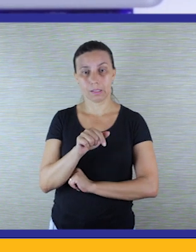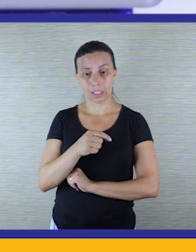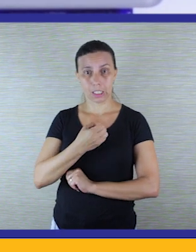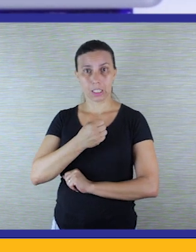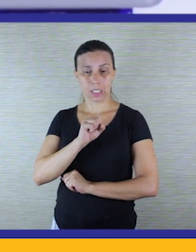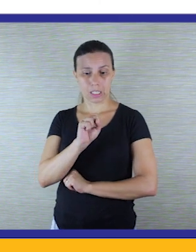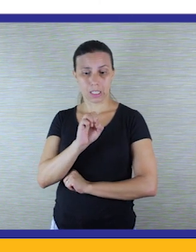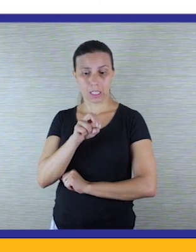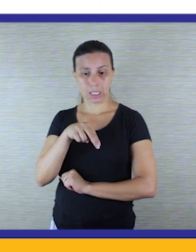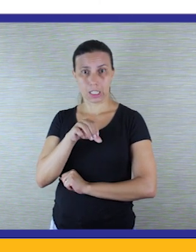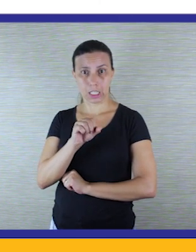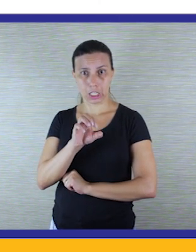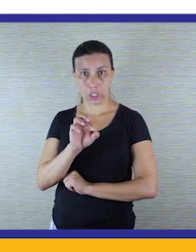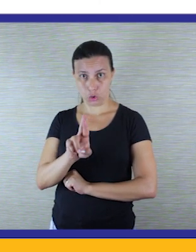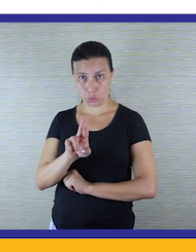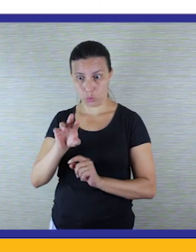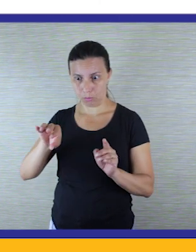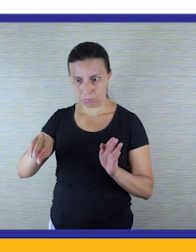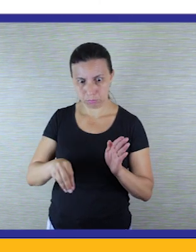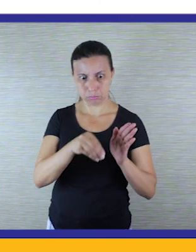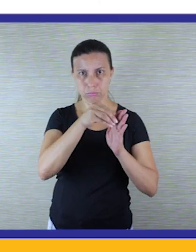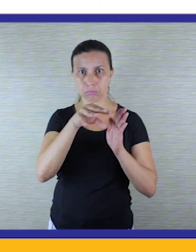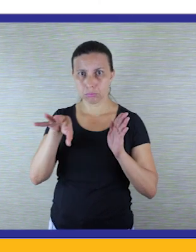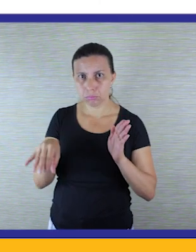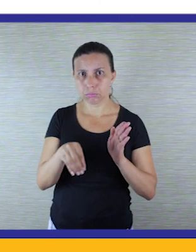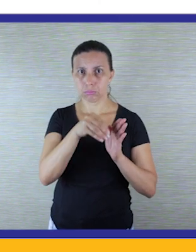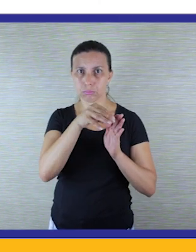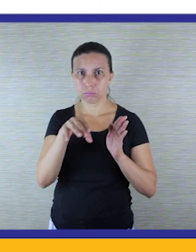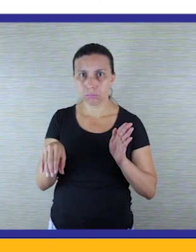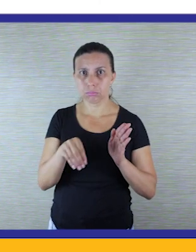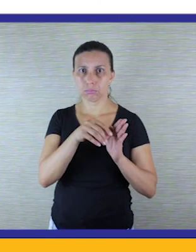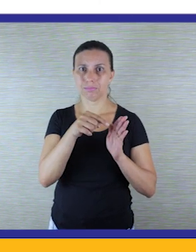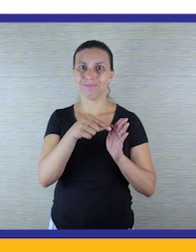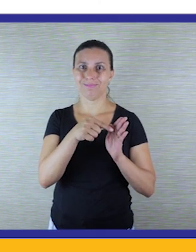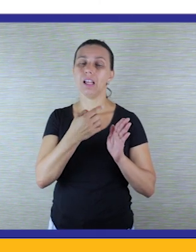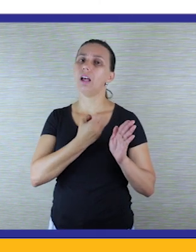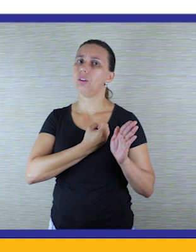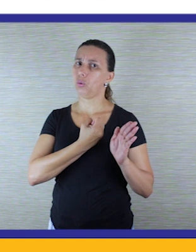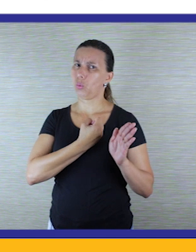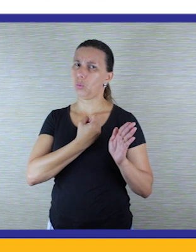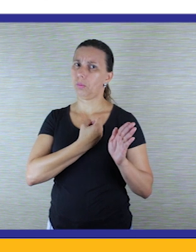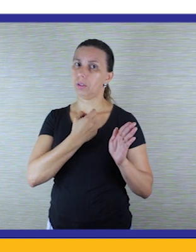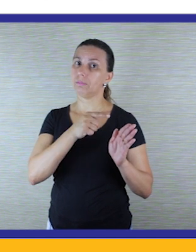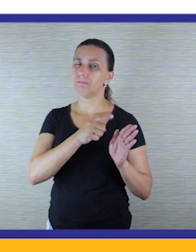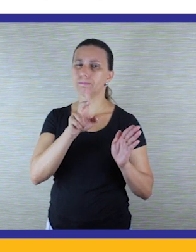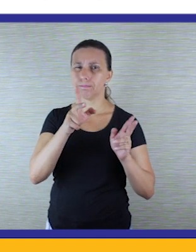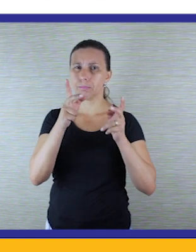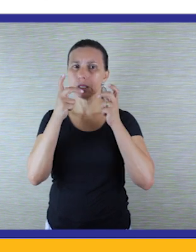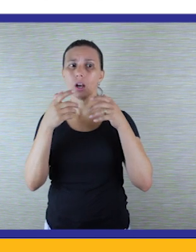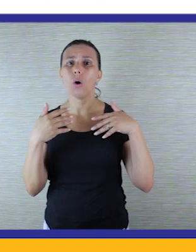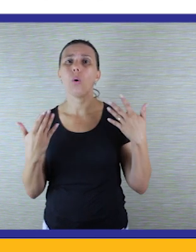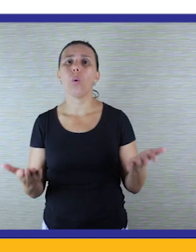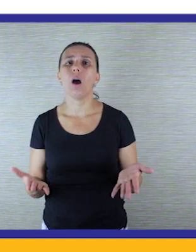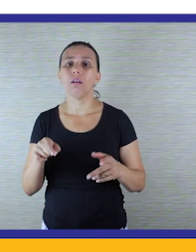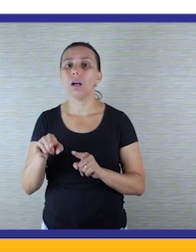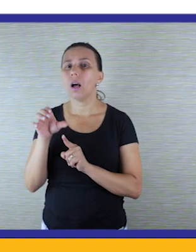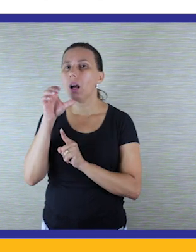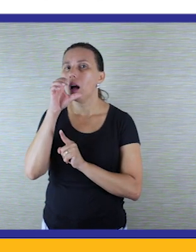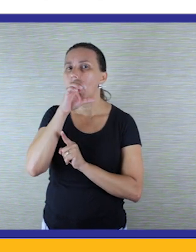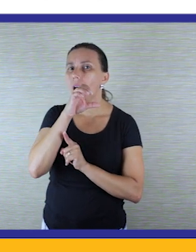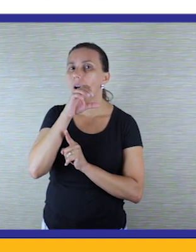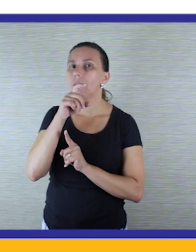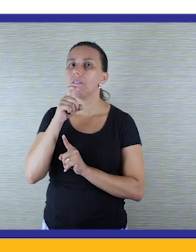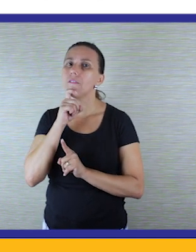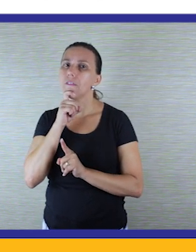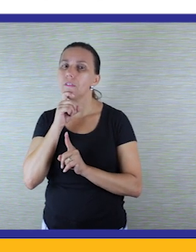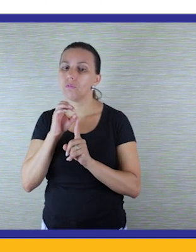LM35 está enviando valores para essa porta. Note que estes valores dependem da temperatura próxima a esse